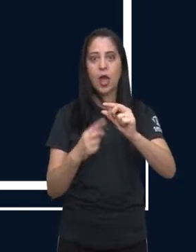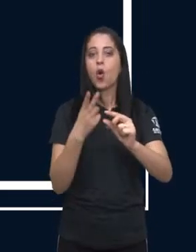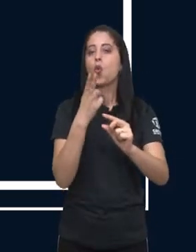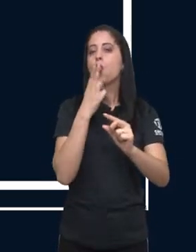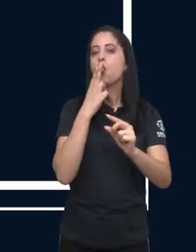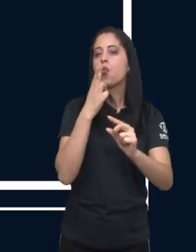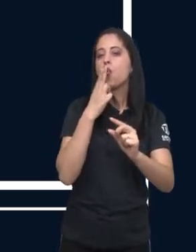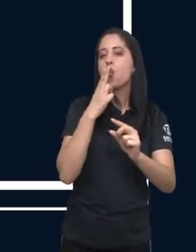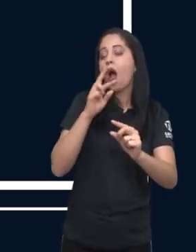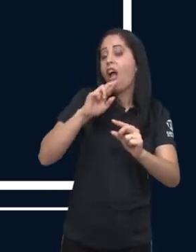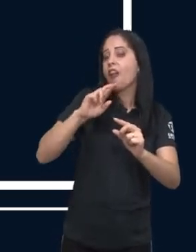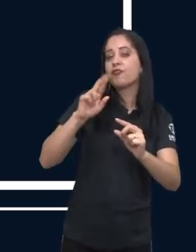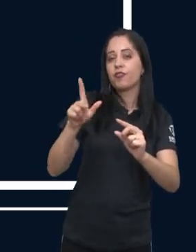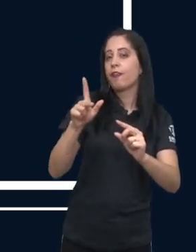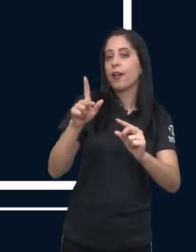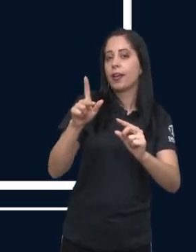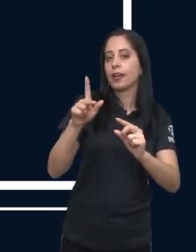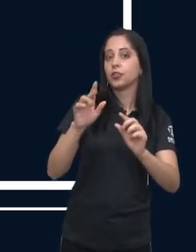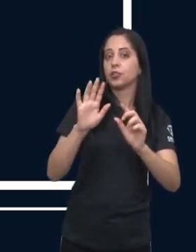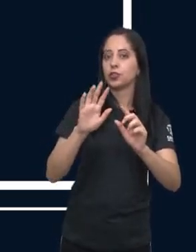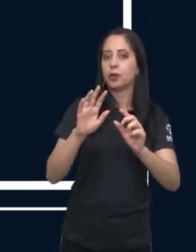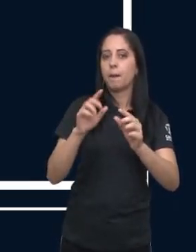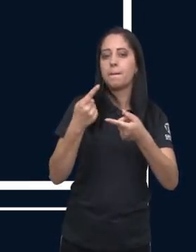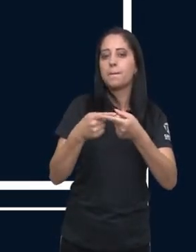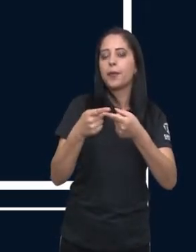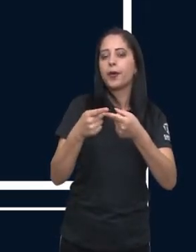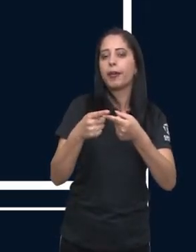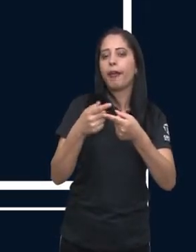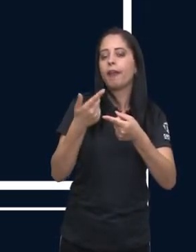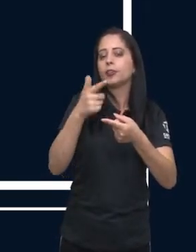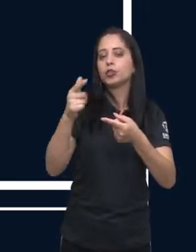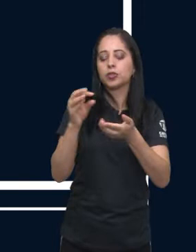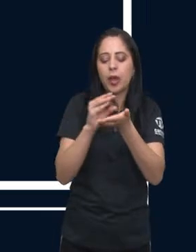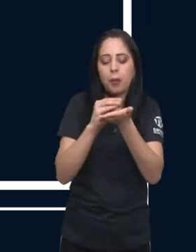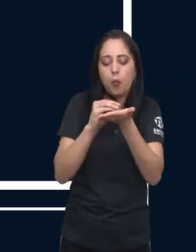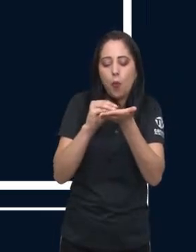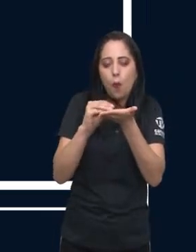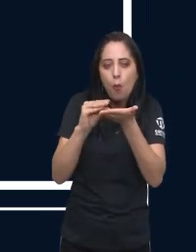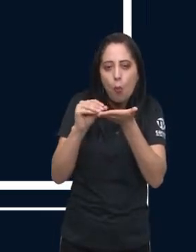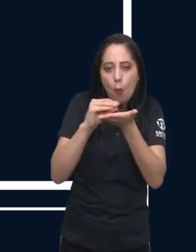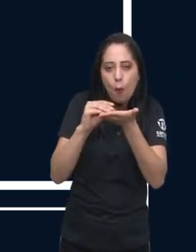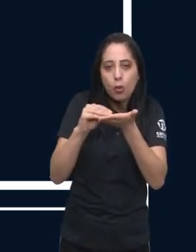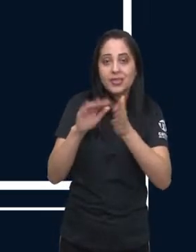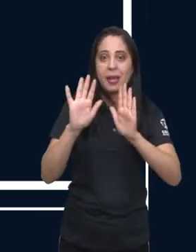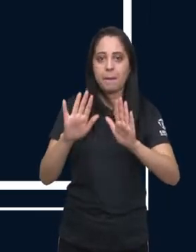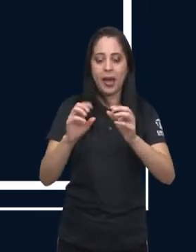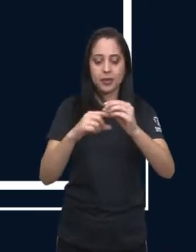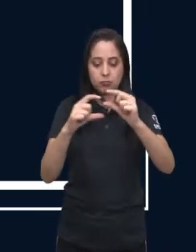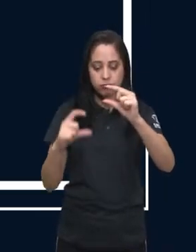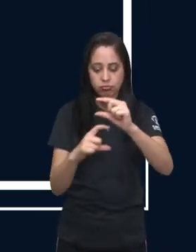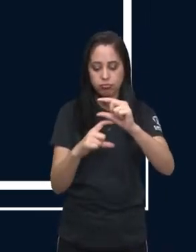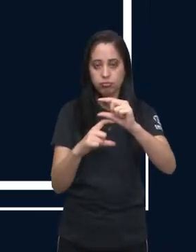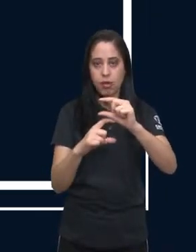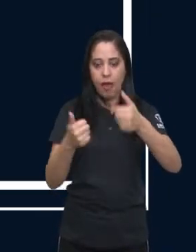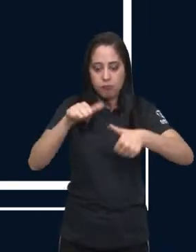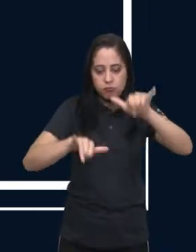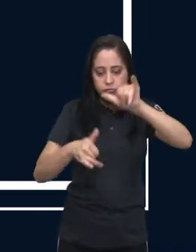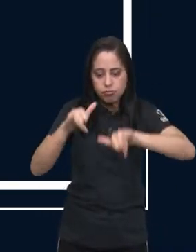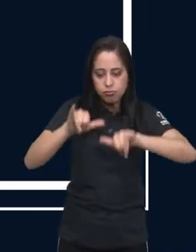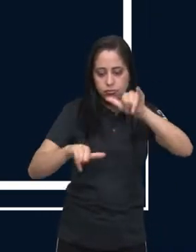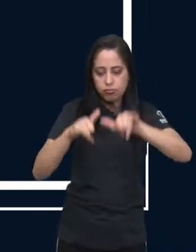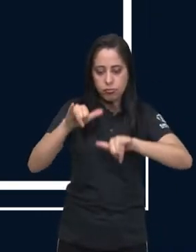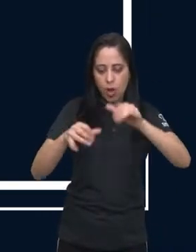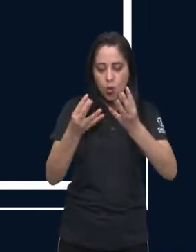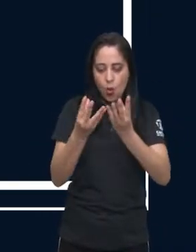o cigarro eletrônico não realiza a queima do tabaco e também não produz fumaça o que vem da queima